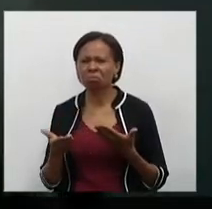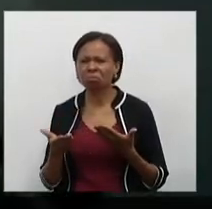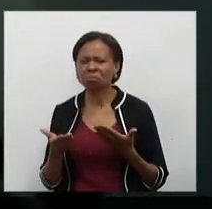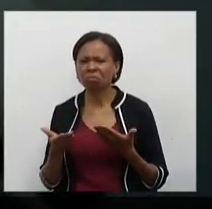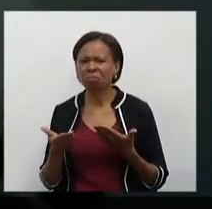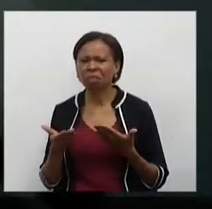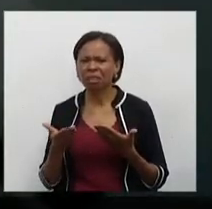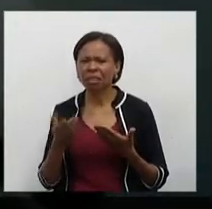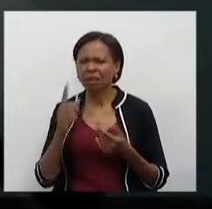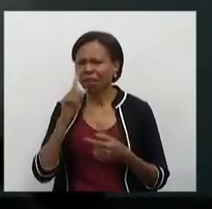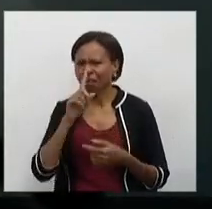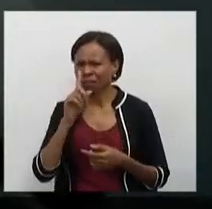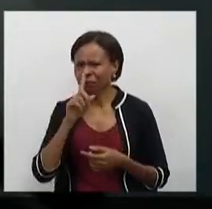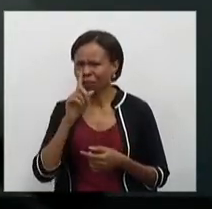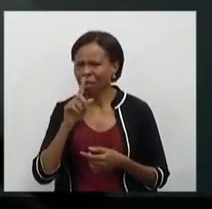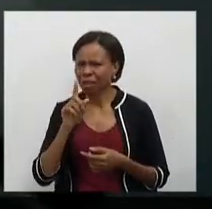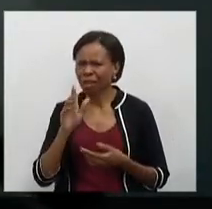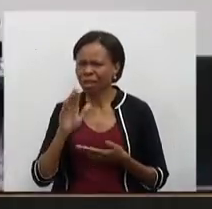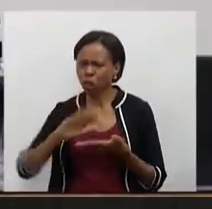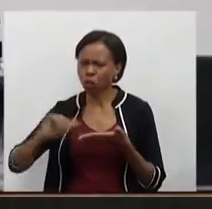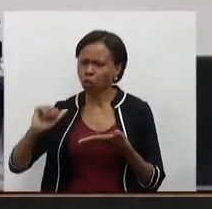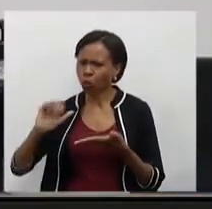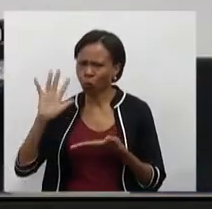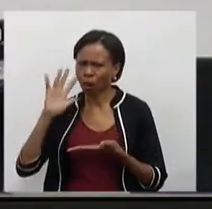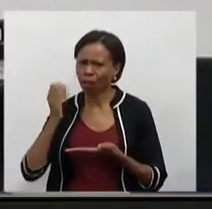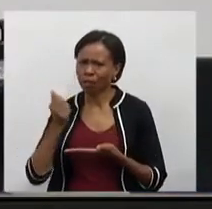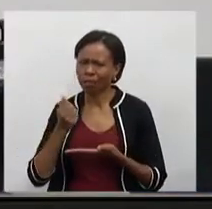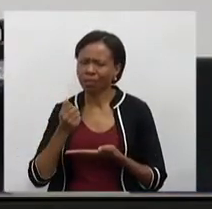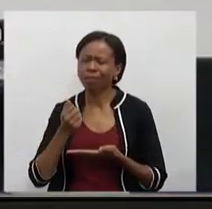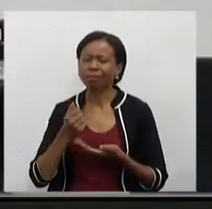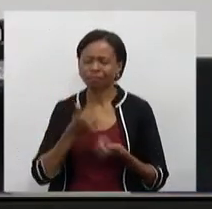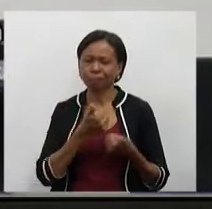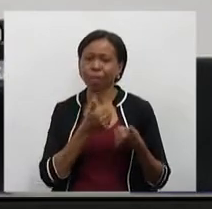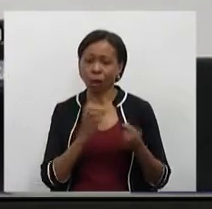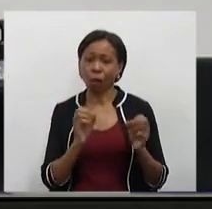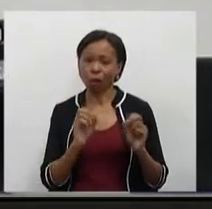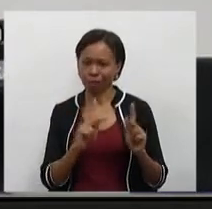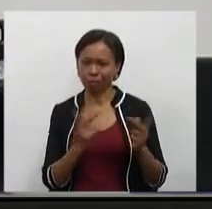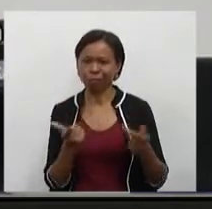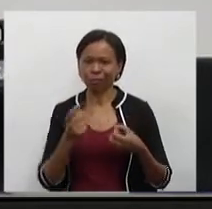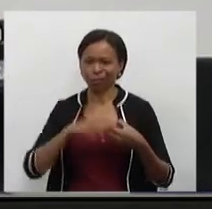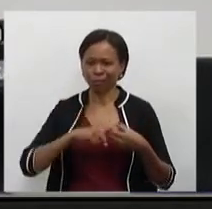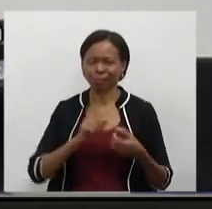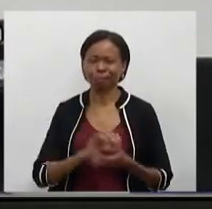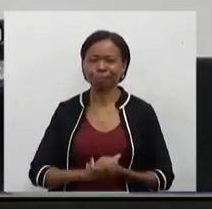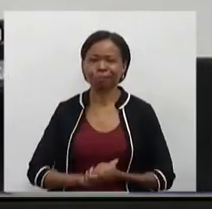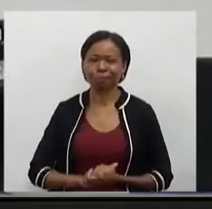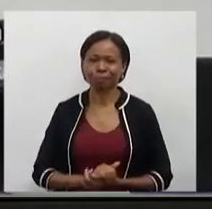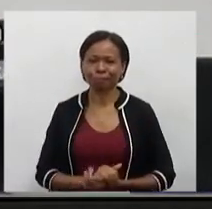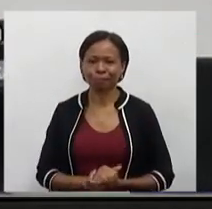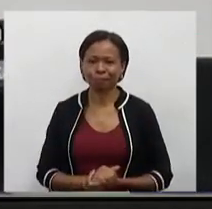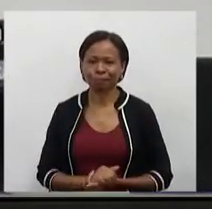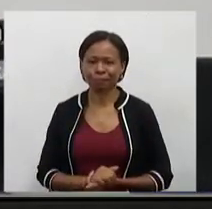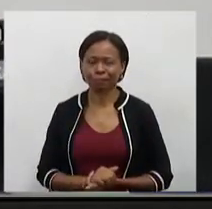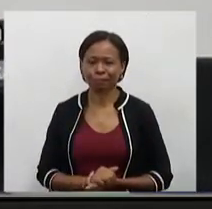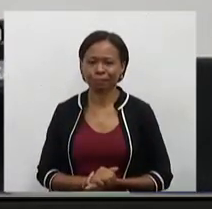atento aí que deve ter tirado. Agora está ok. Pode falar. Tudo bem. Como eu ia